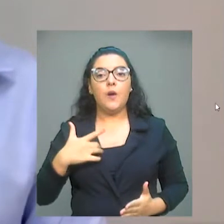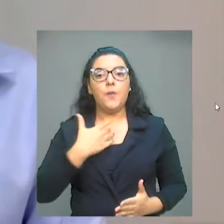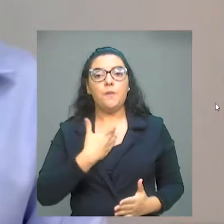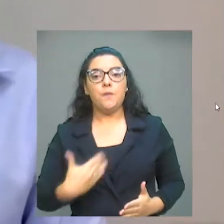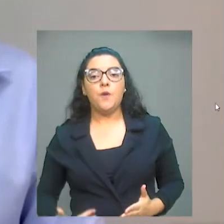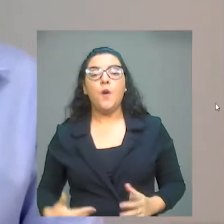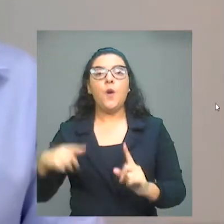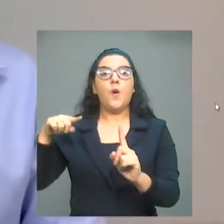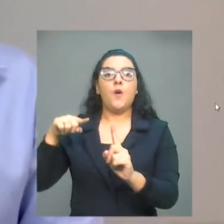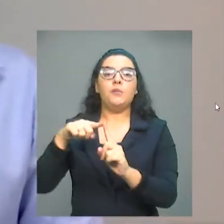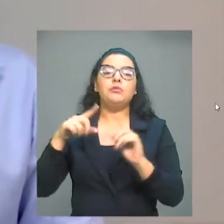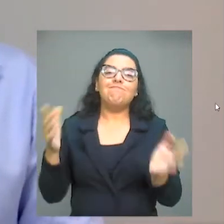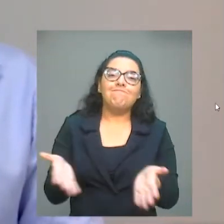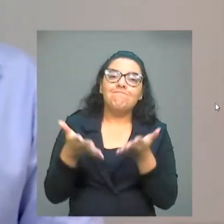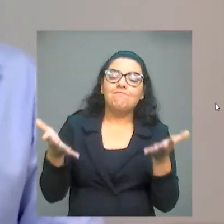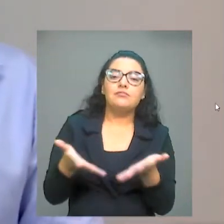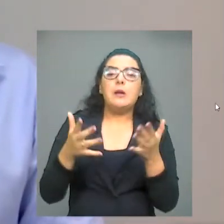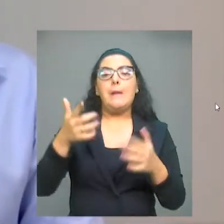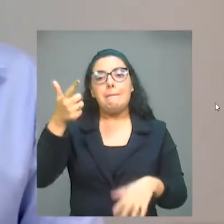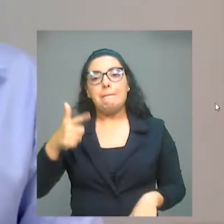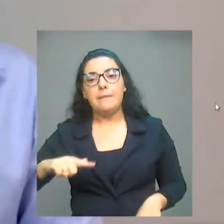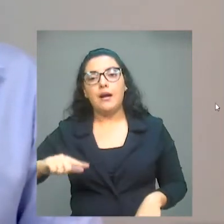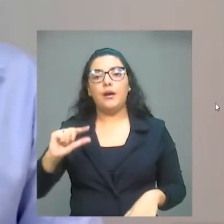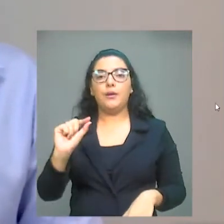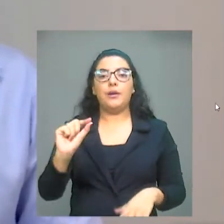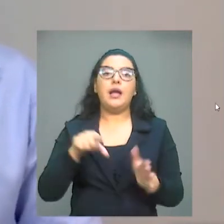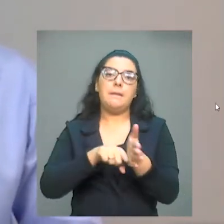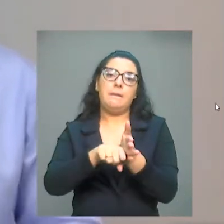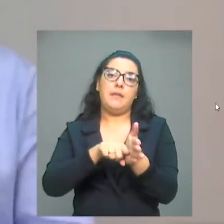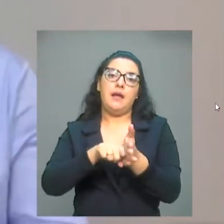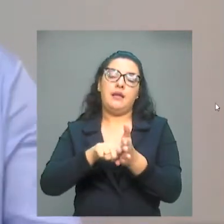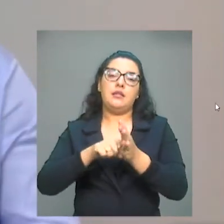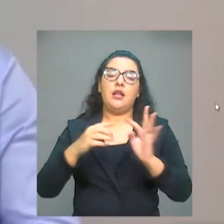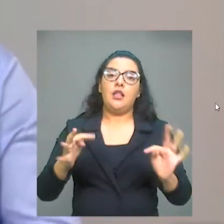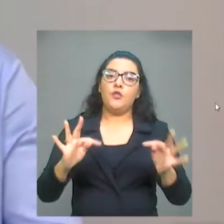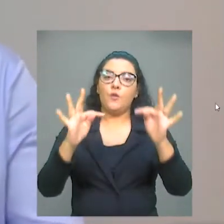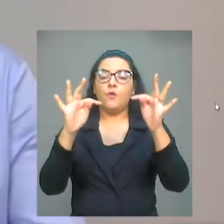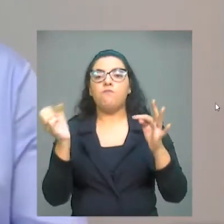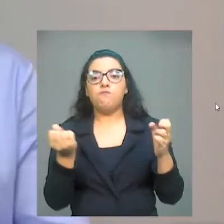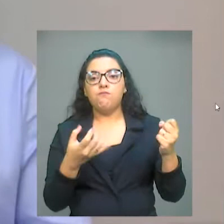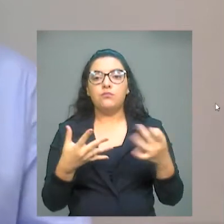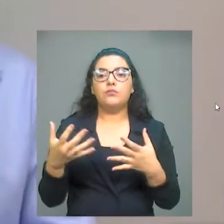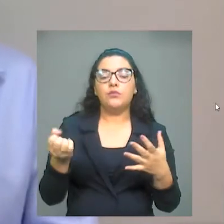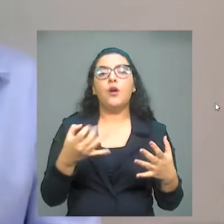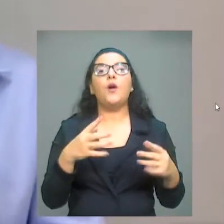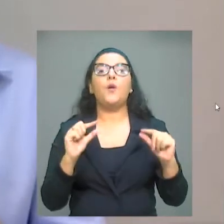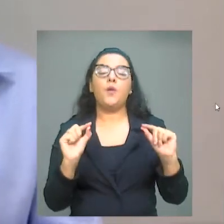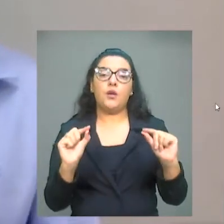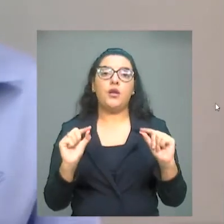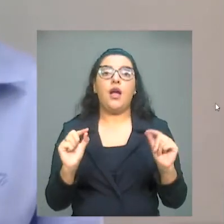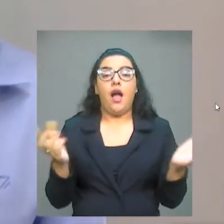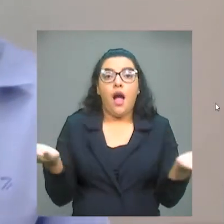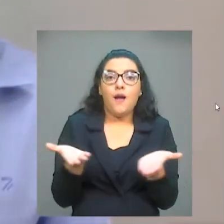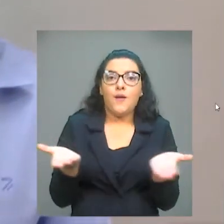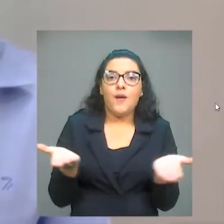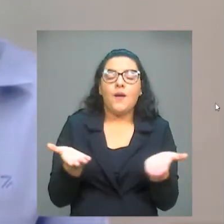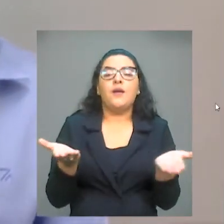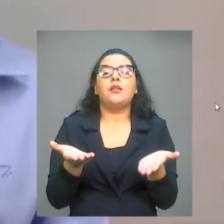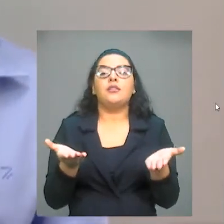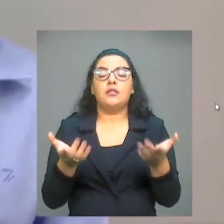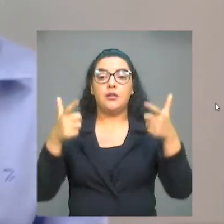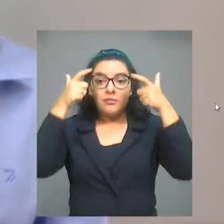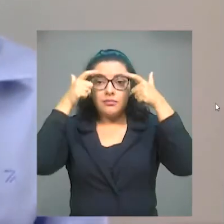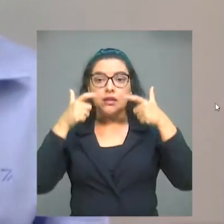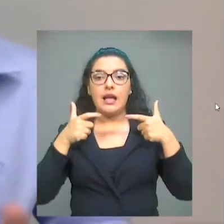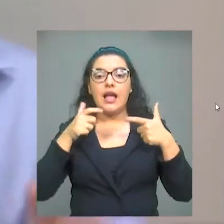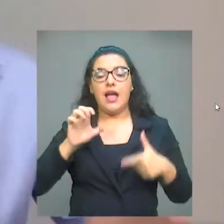de estimular mais pesquisas inovadoras como essa, por exemplo, do capacete Elmo,